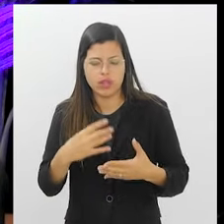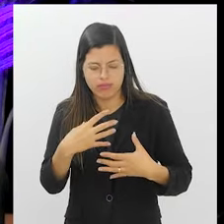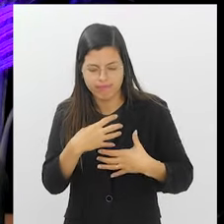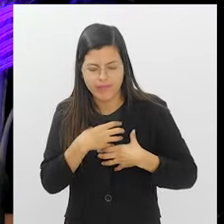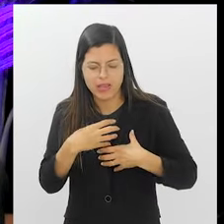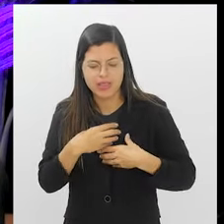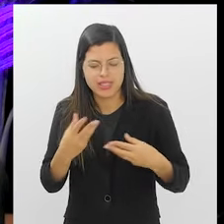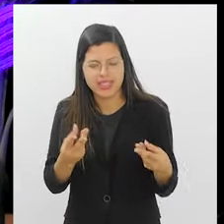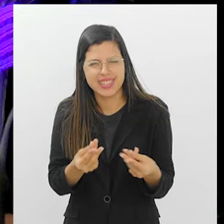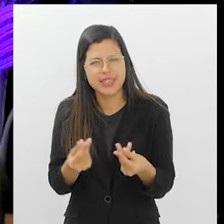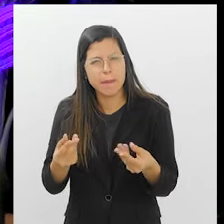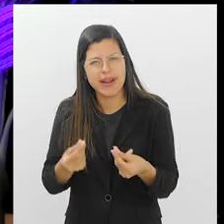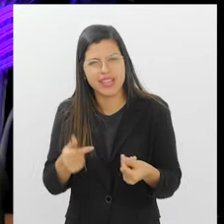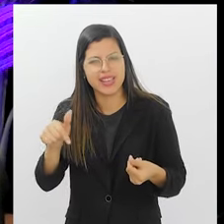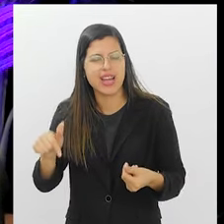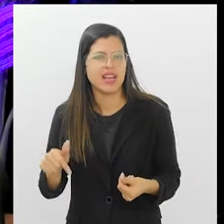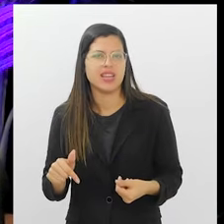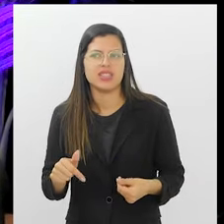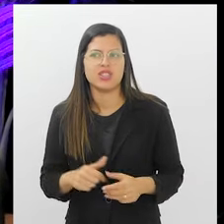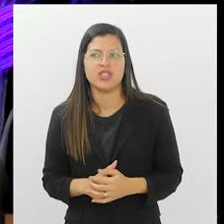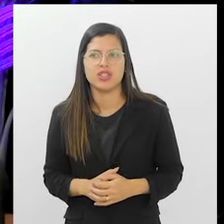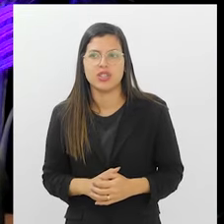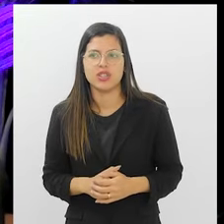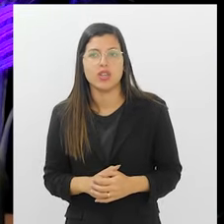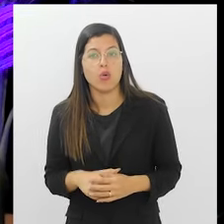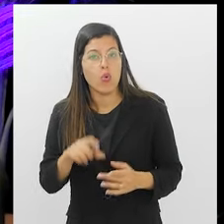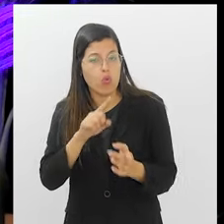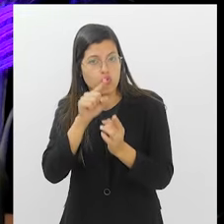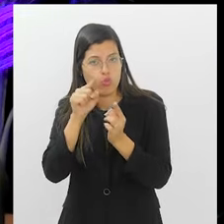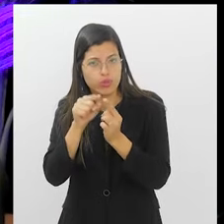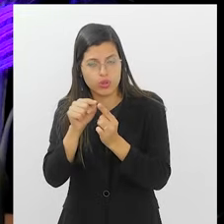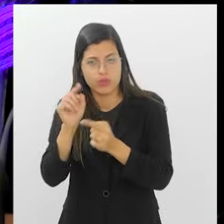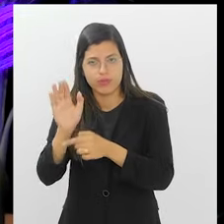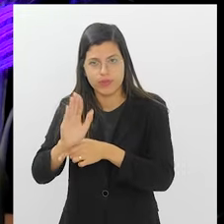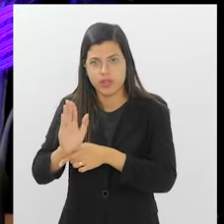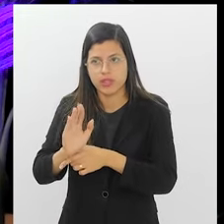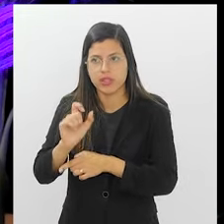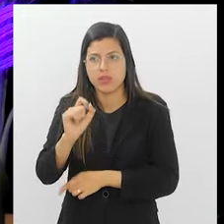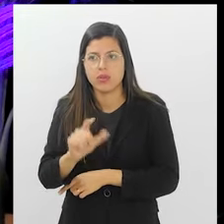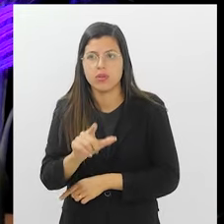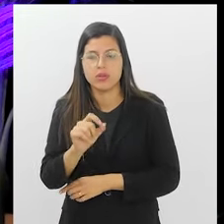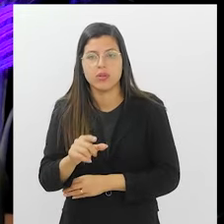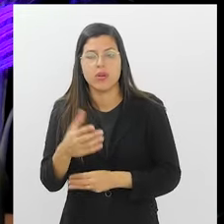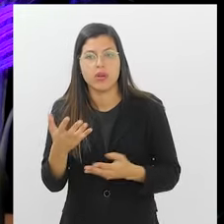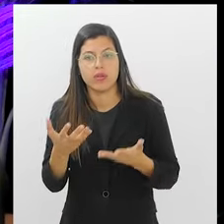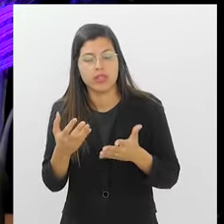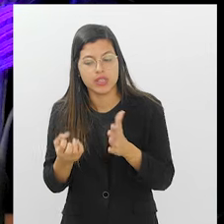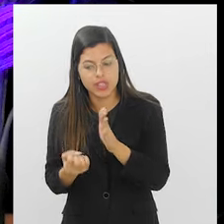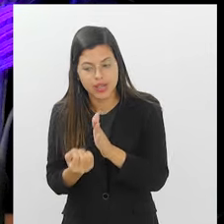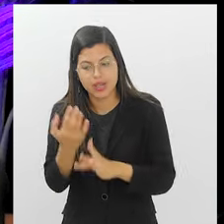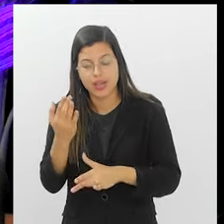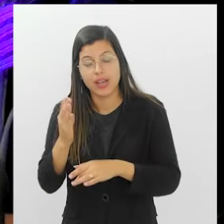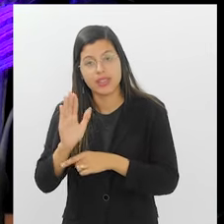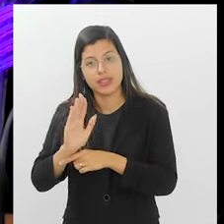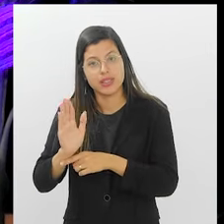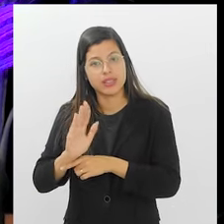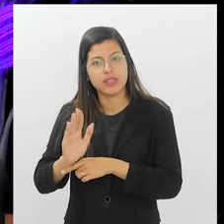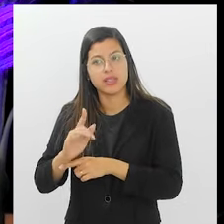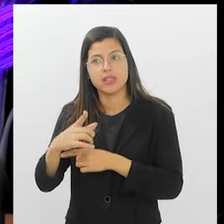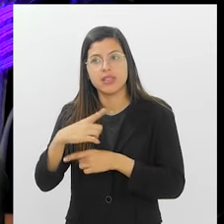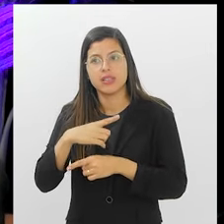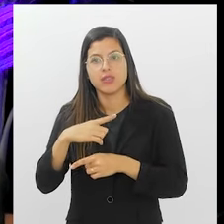mãe. Então eu o cinema da Sessão Azul, eu quis criar esse cinema para